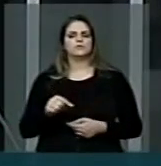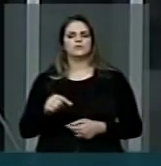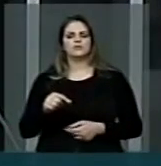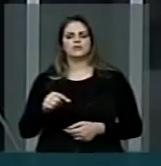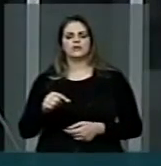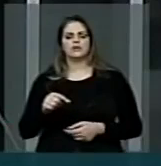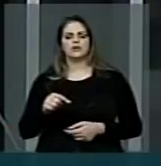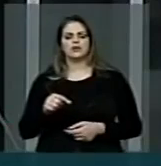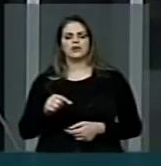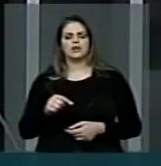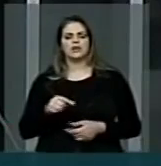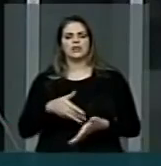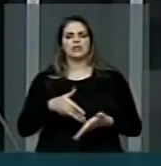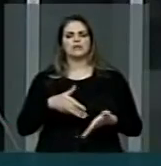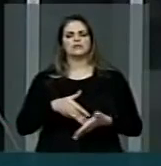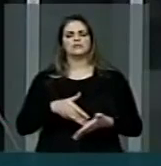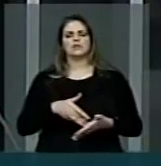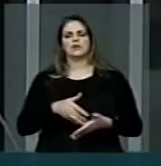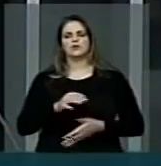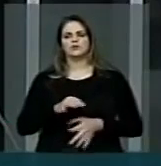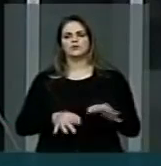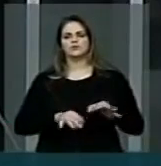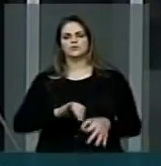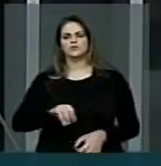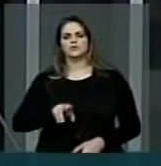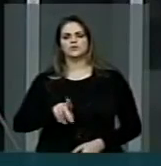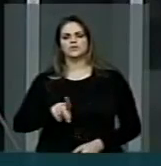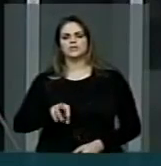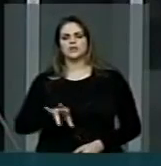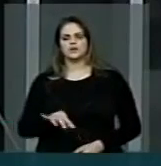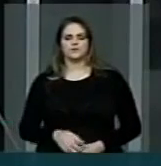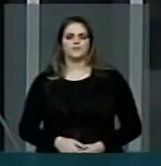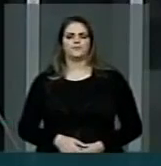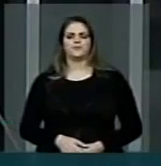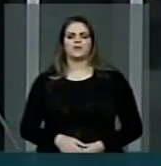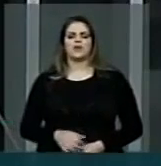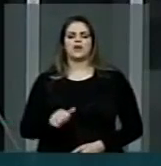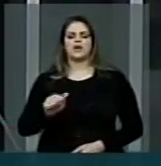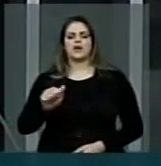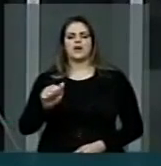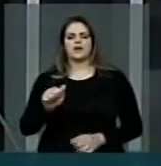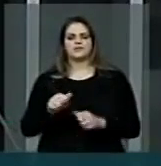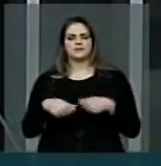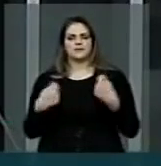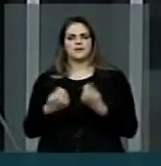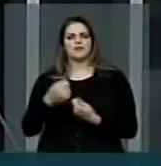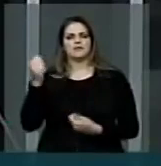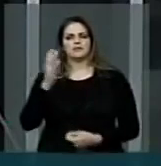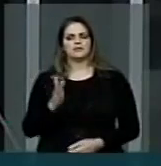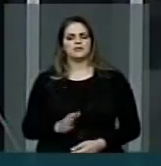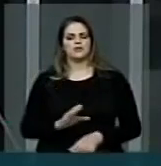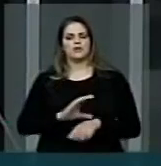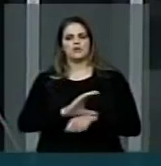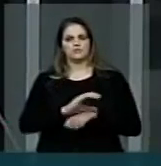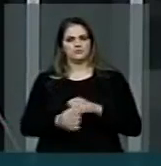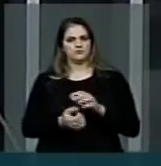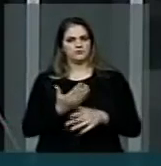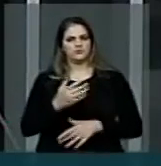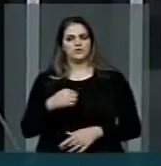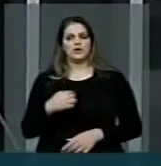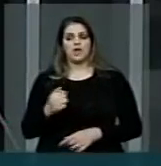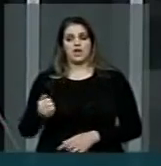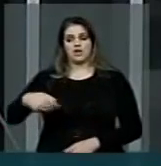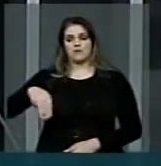os atos do judiciário. Durante a Assembleia Nacional Constituinte, a AMB pugnou pela independência